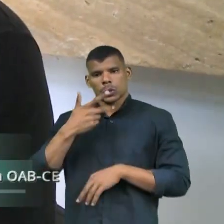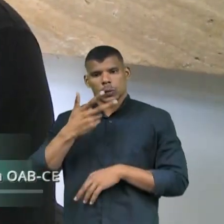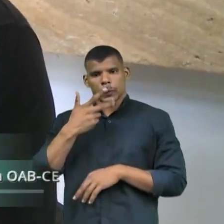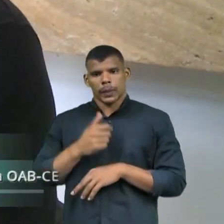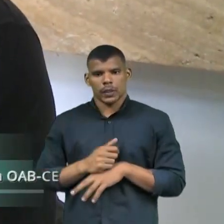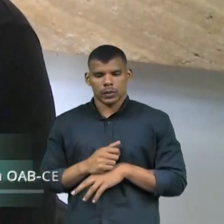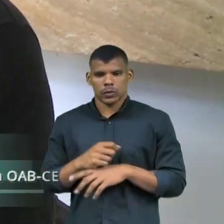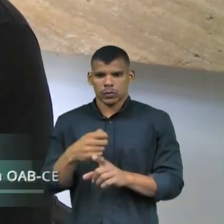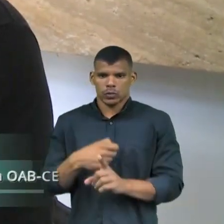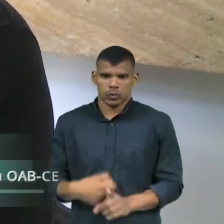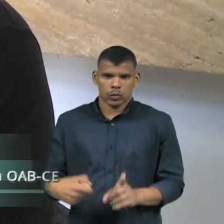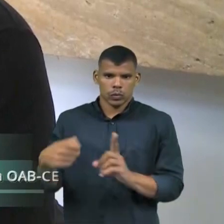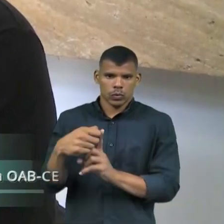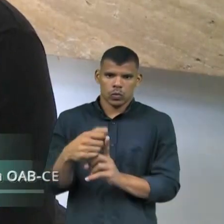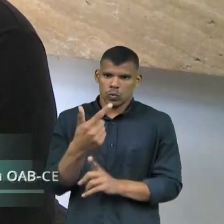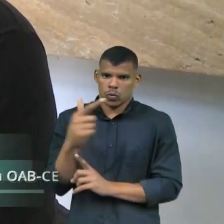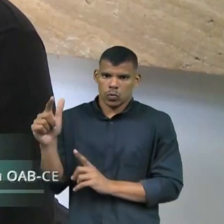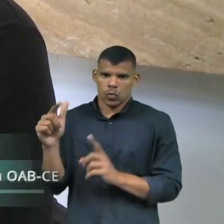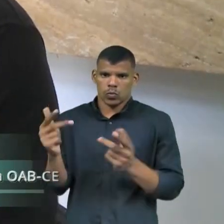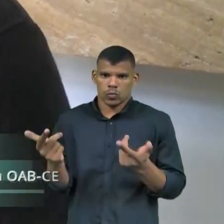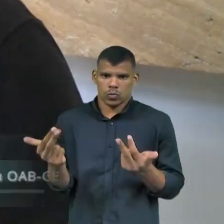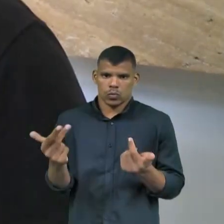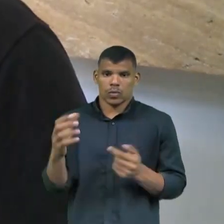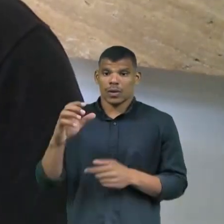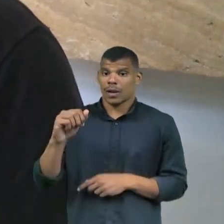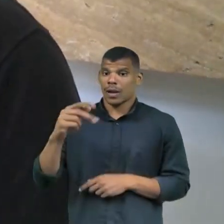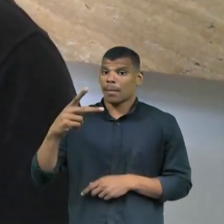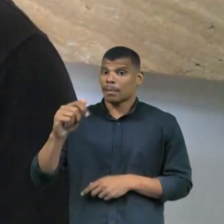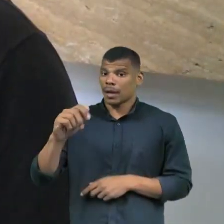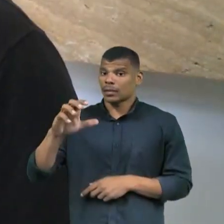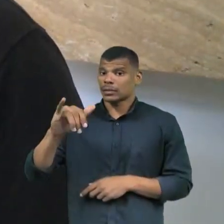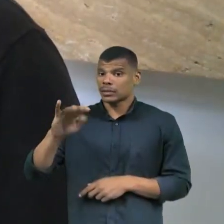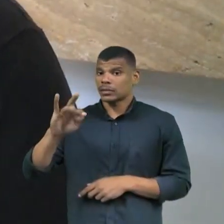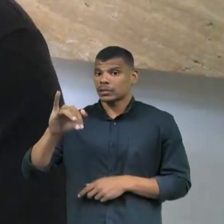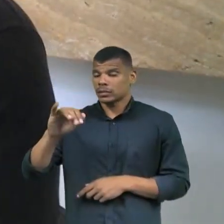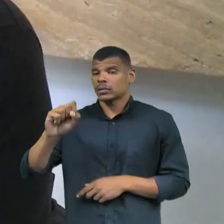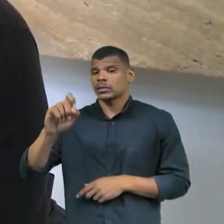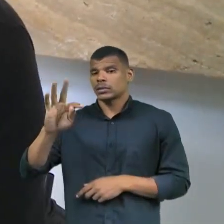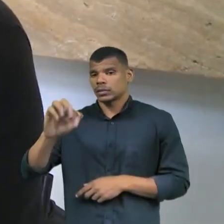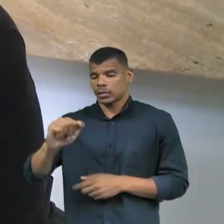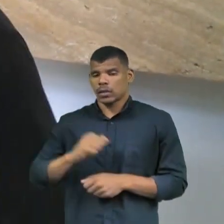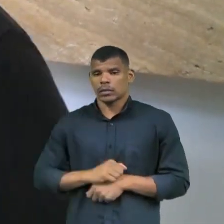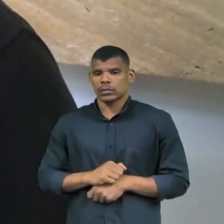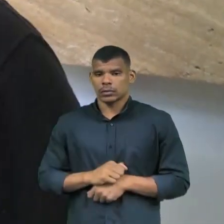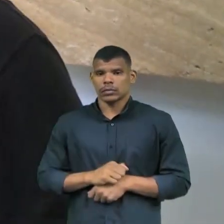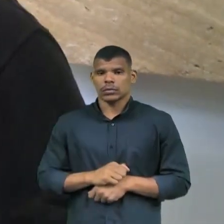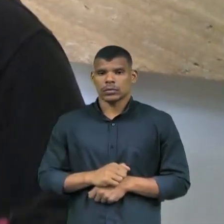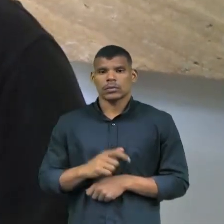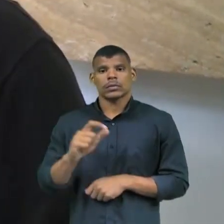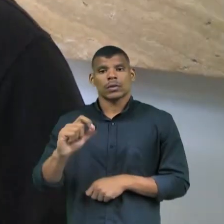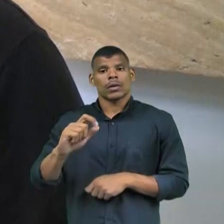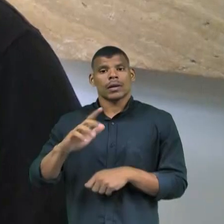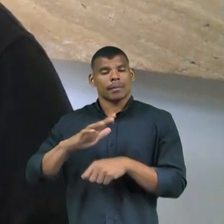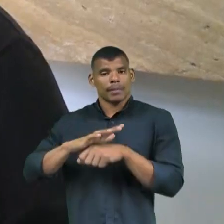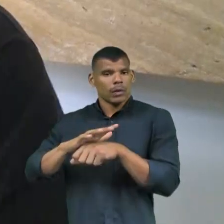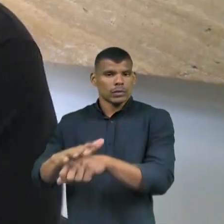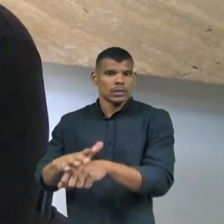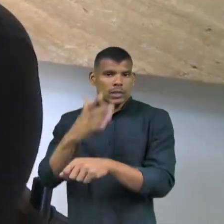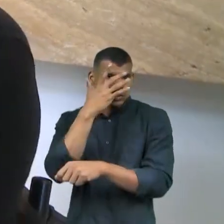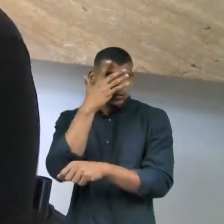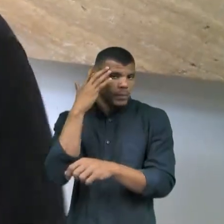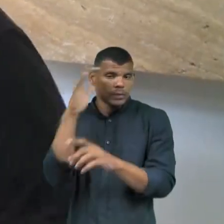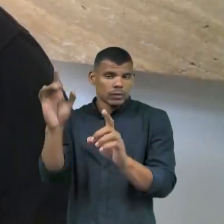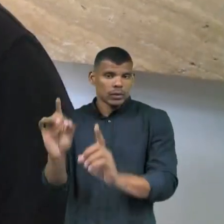ele é estruturalmente capacitista, ou seja, há uma discriminação de pessoas com deficiência. Pessoas com doença rara